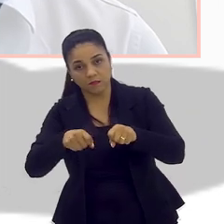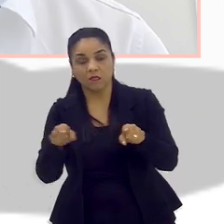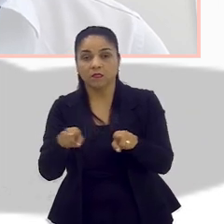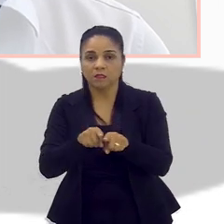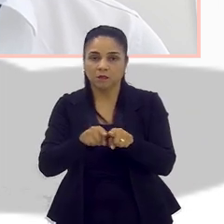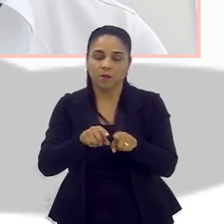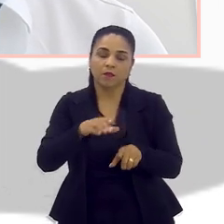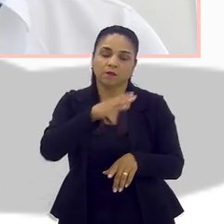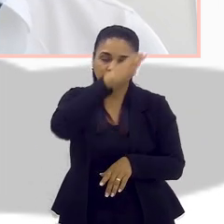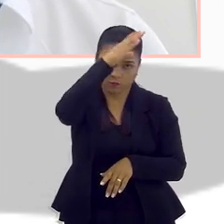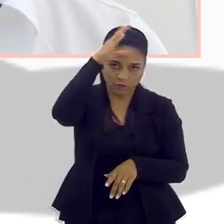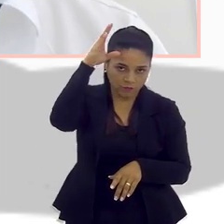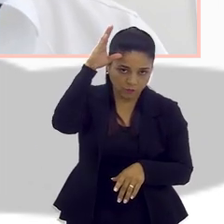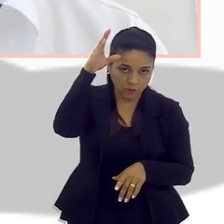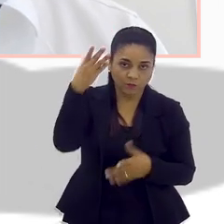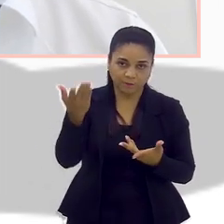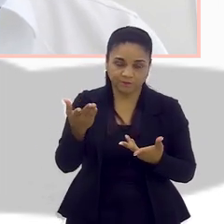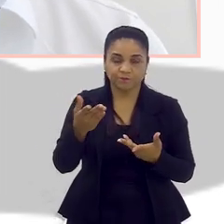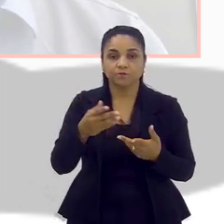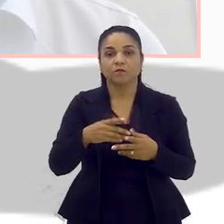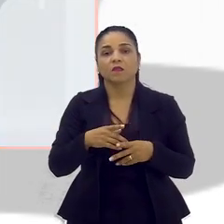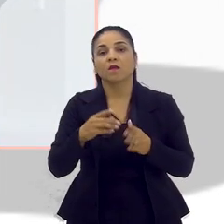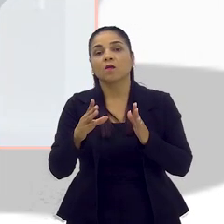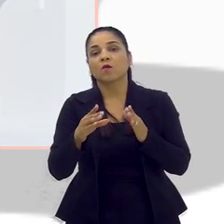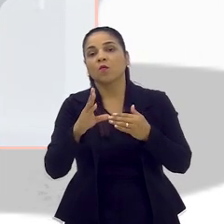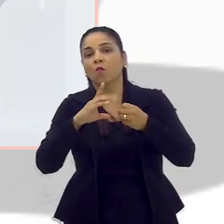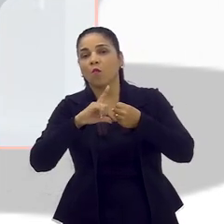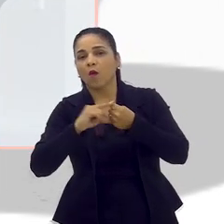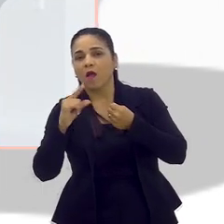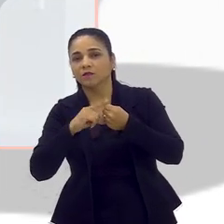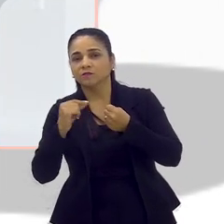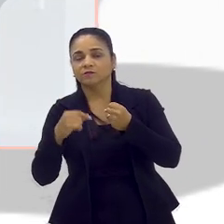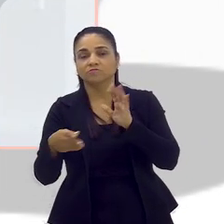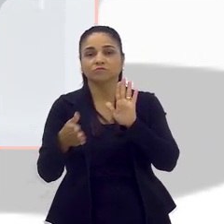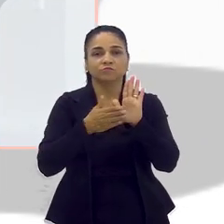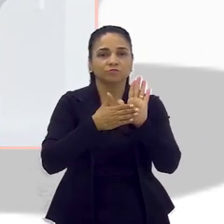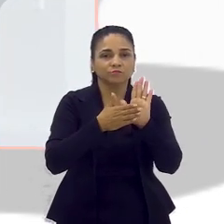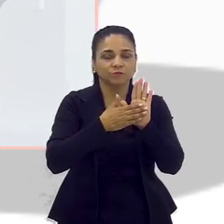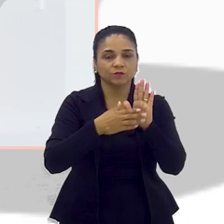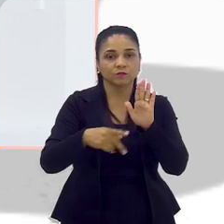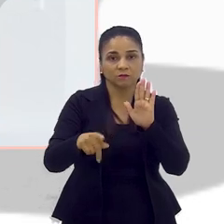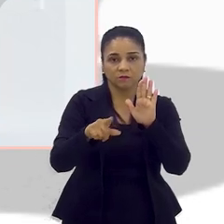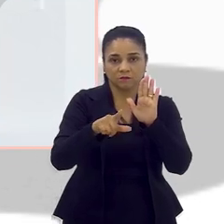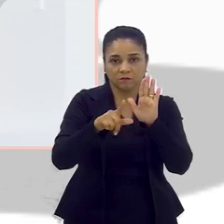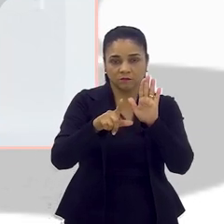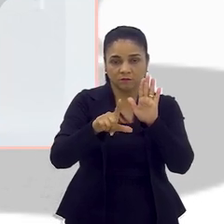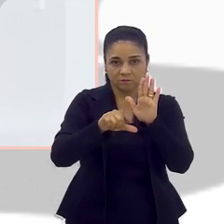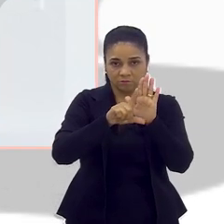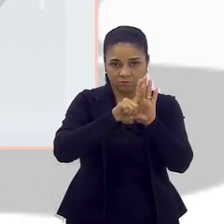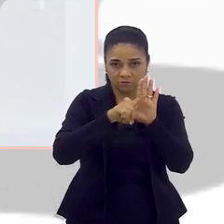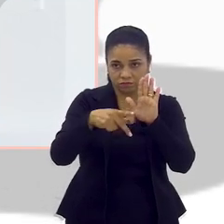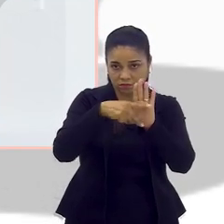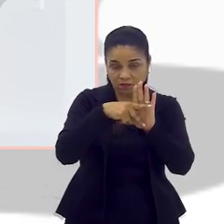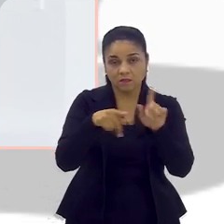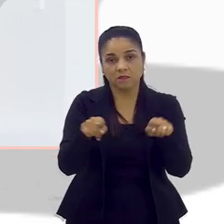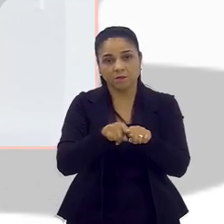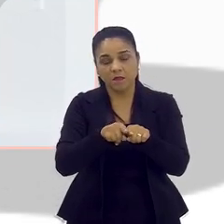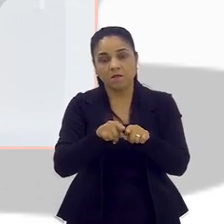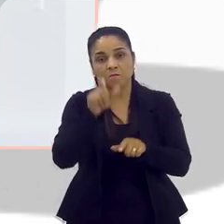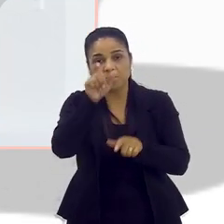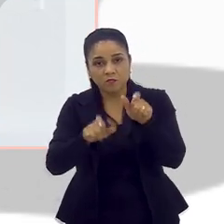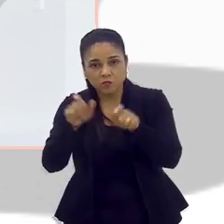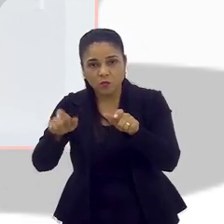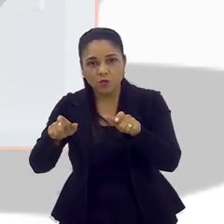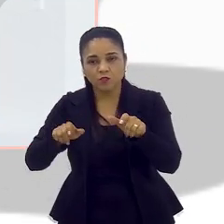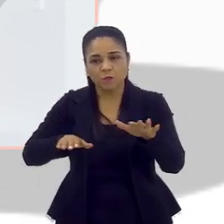consumidor. Sim. Agora, um outro artigo que também tá nessa sua proposta de lei é em relação a pessoas com